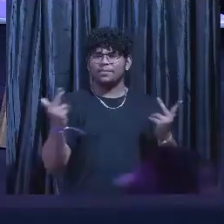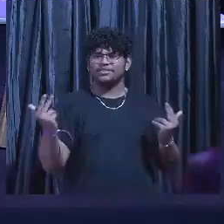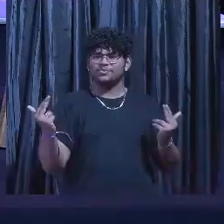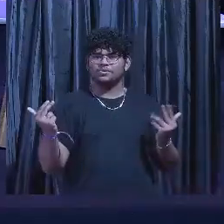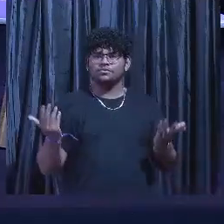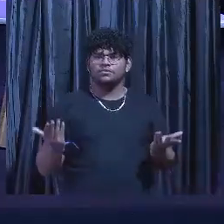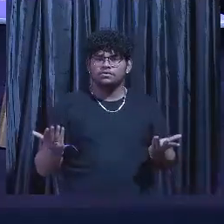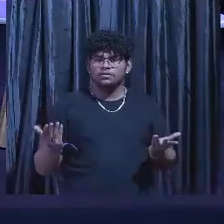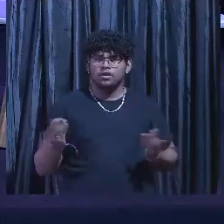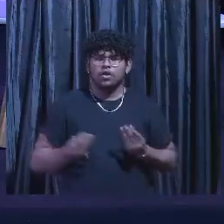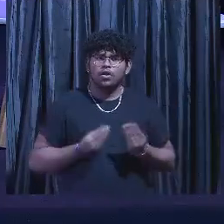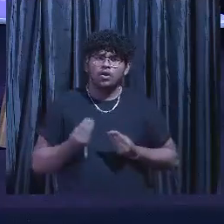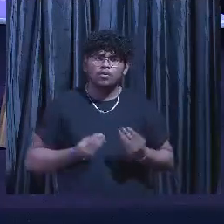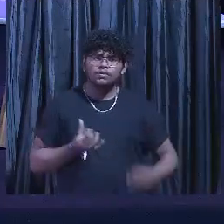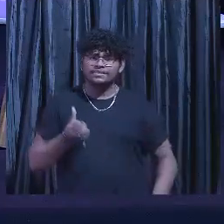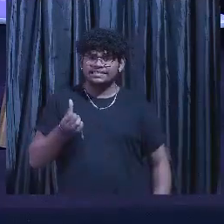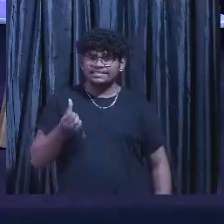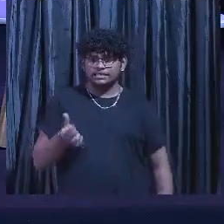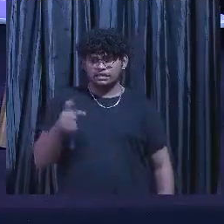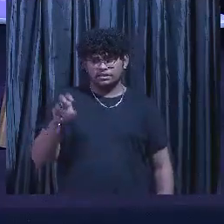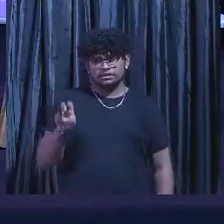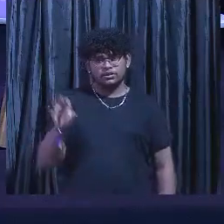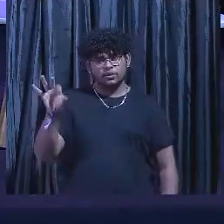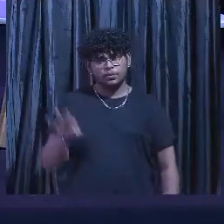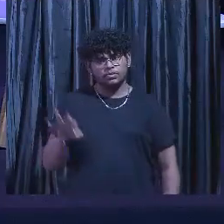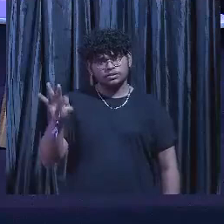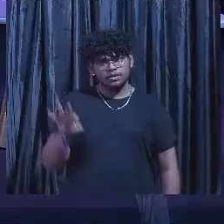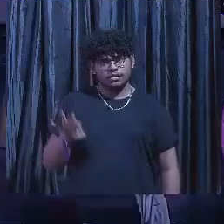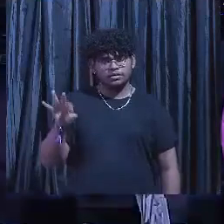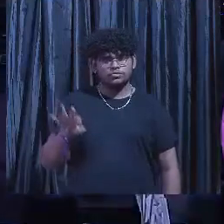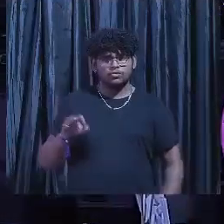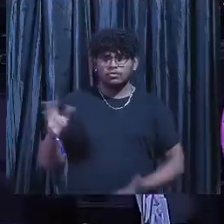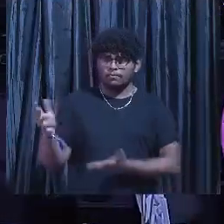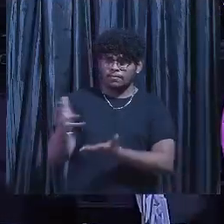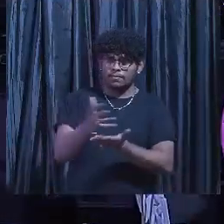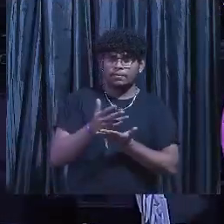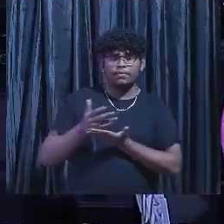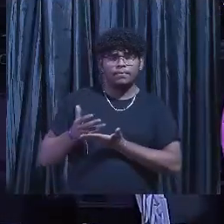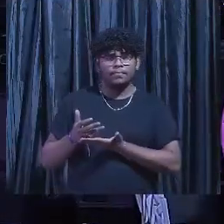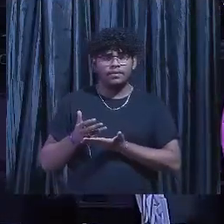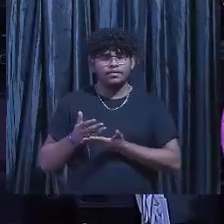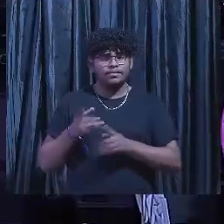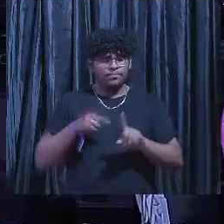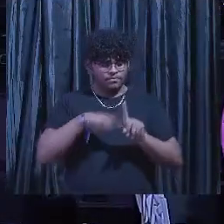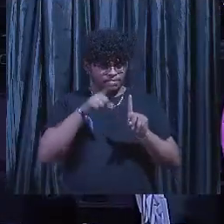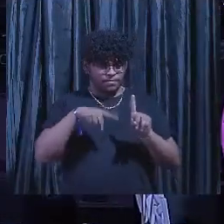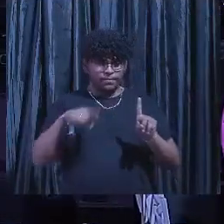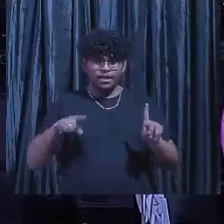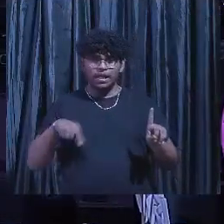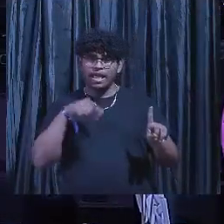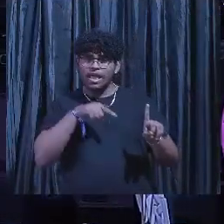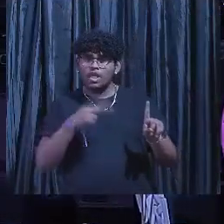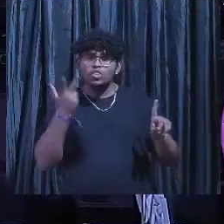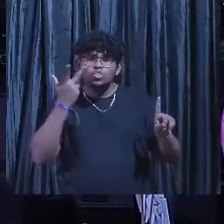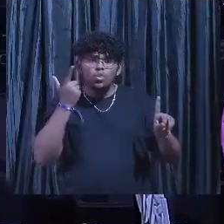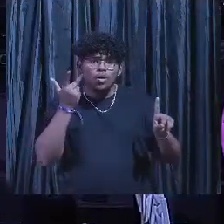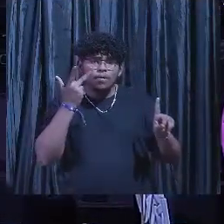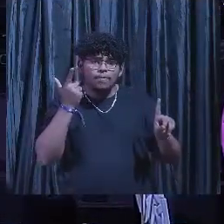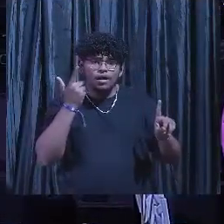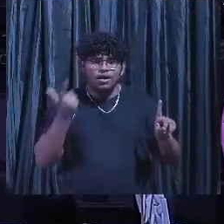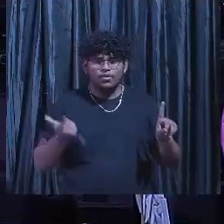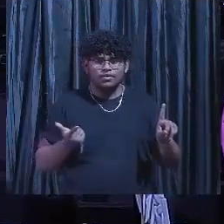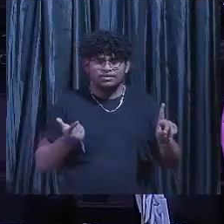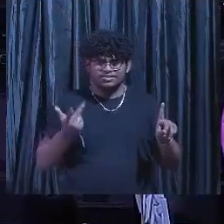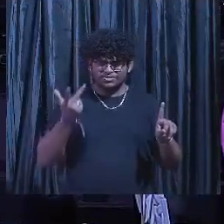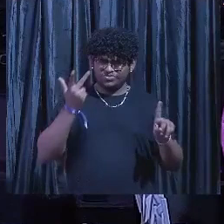abarque 65% de todo mundo que a gente está tratando aqui. E isso, para a estatística, é uma curva normal. É normal